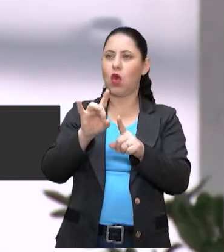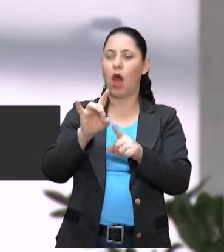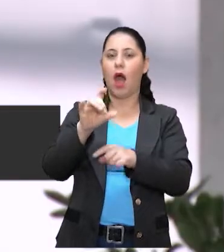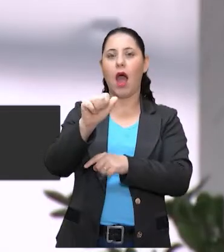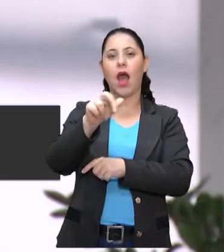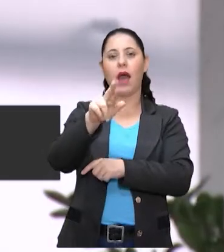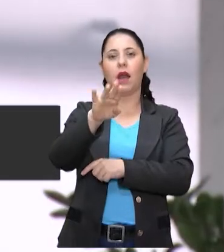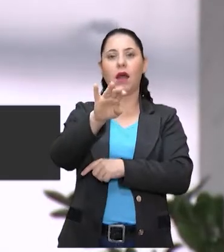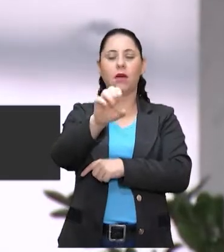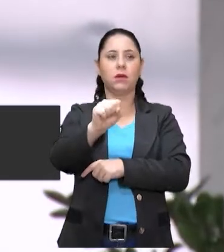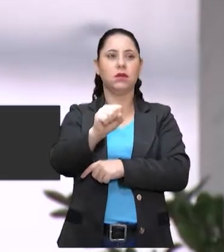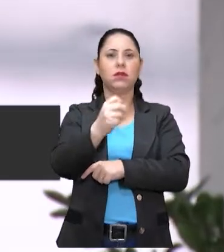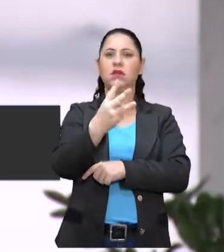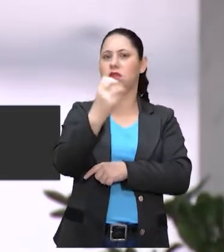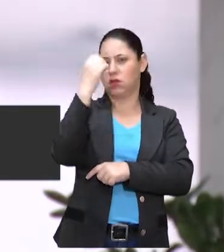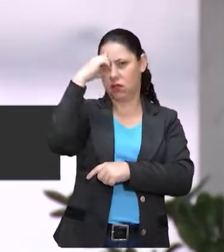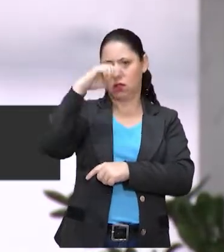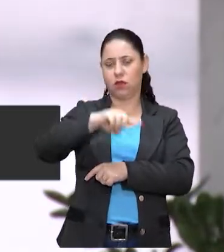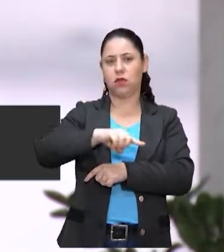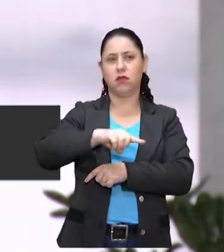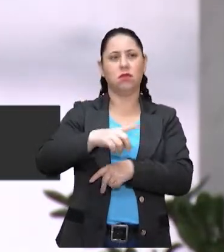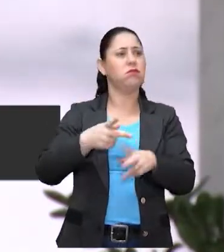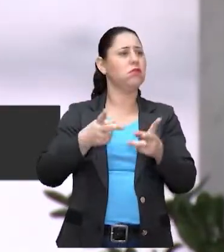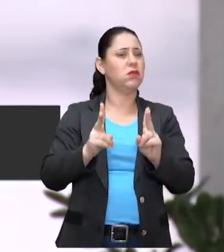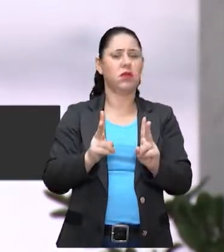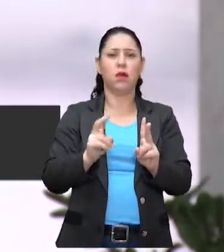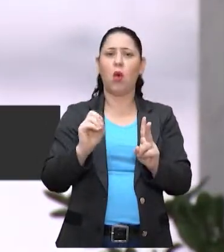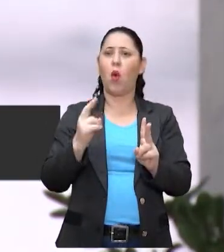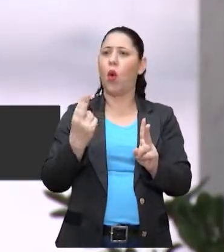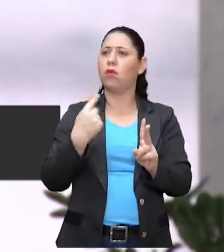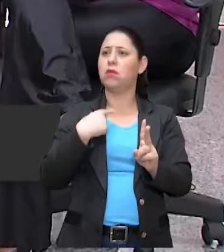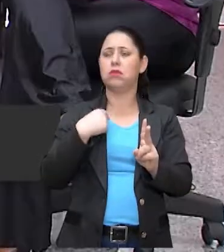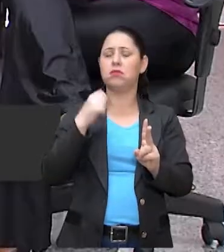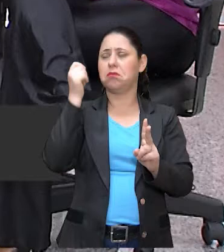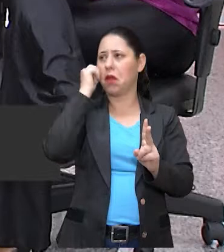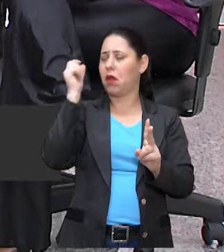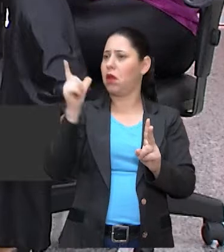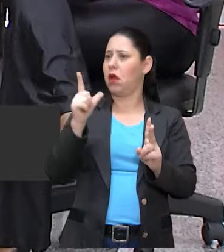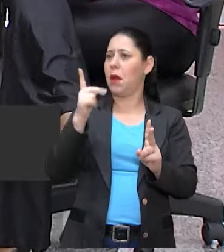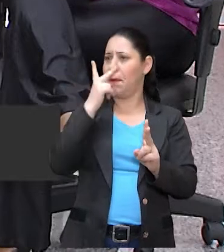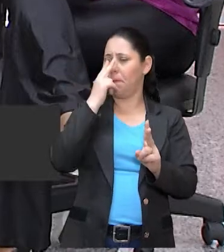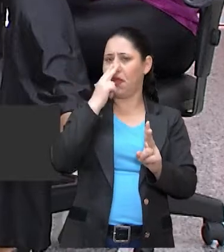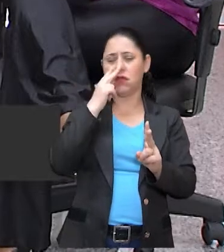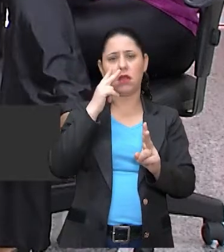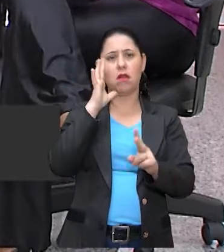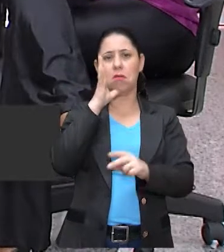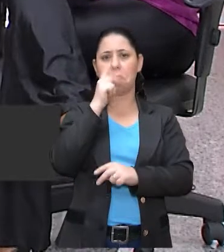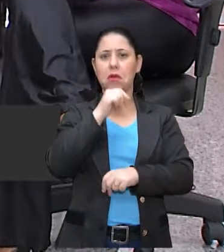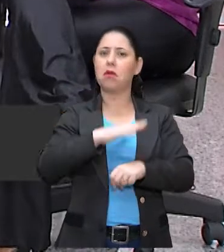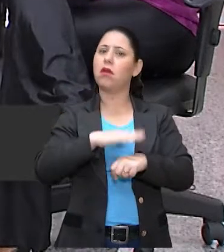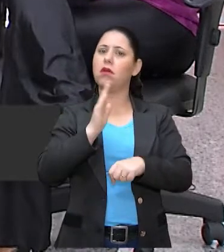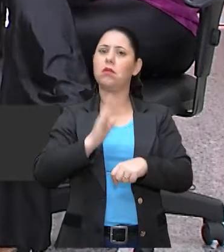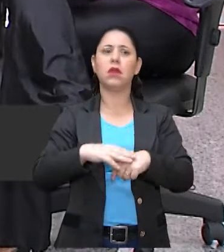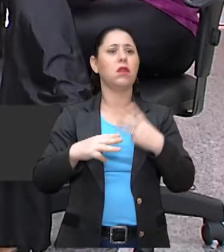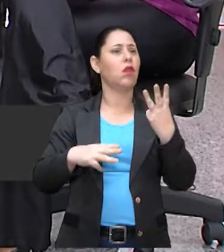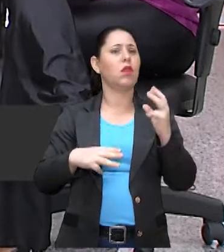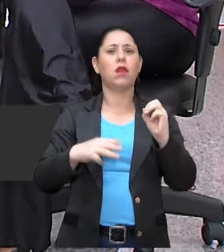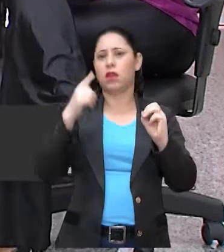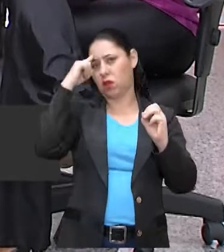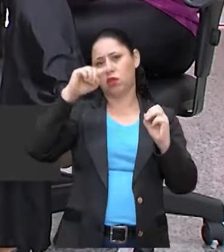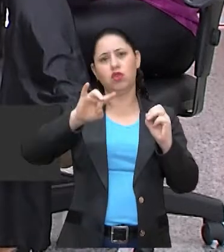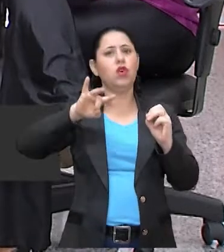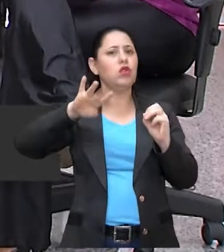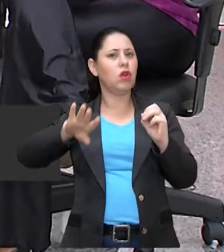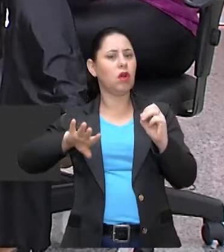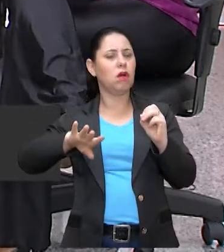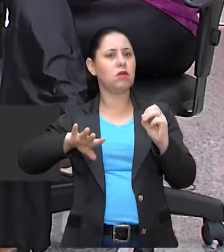assim, vai durar 30 dias a Copa. Eu não sei se sempre durou 30 dias, ou eu fui muito desatenta, porque para mim durava um bocadinho mais. E dessa vez vai durar 30